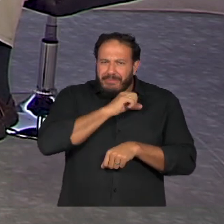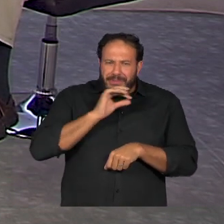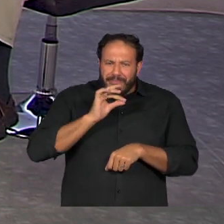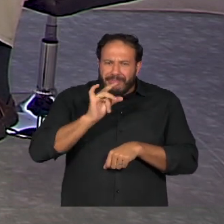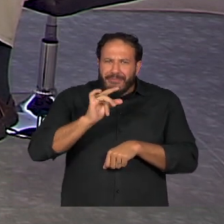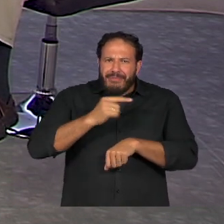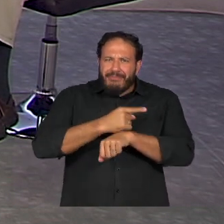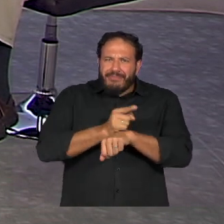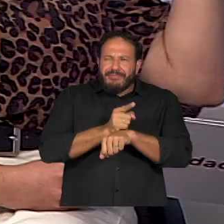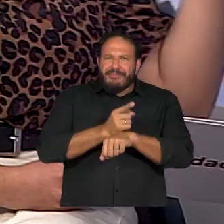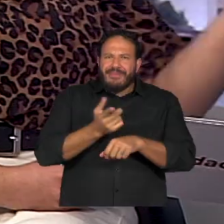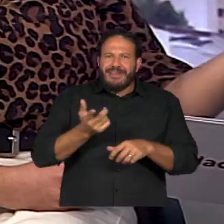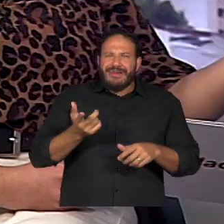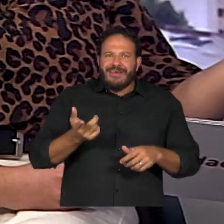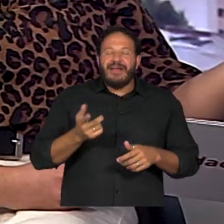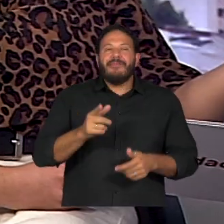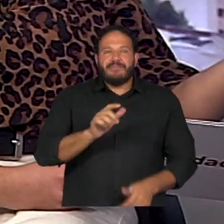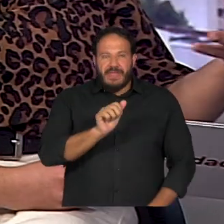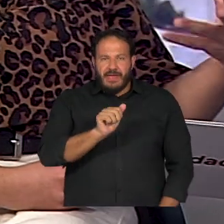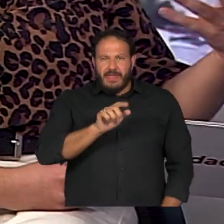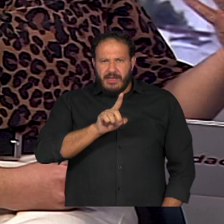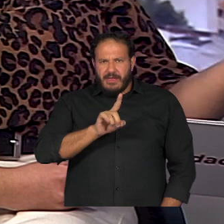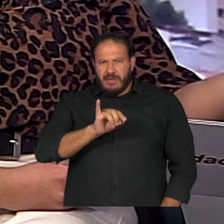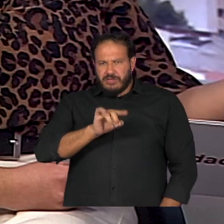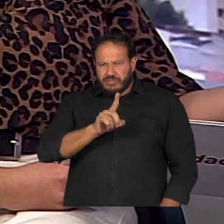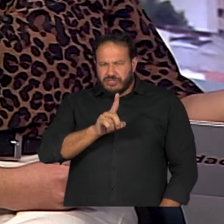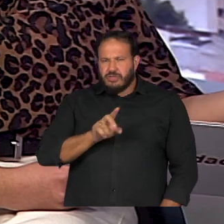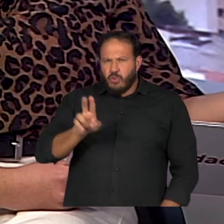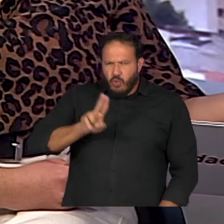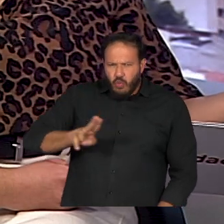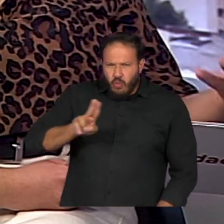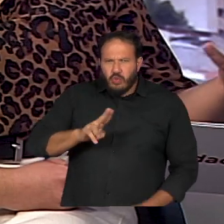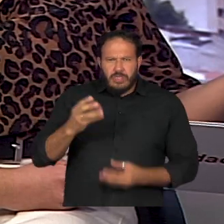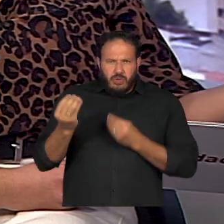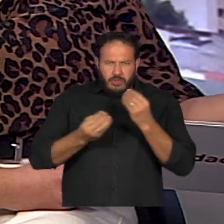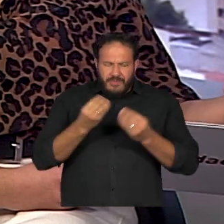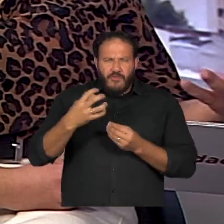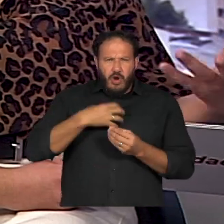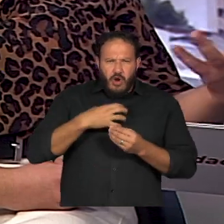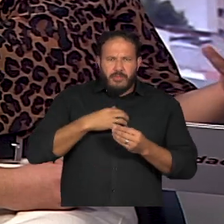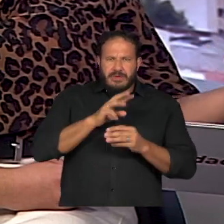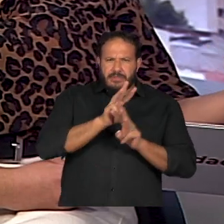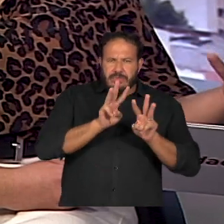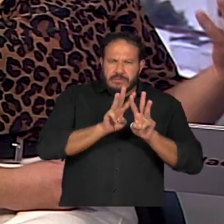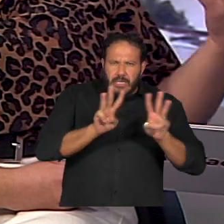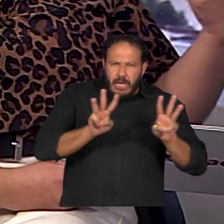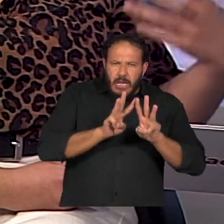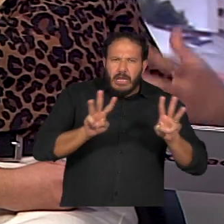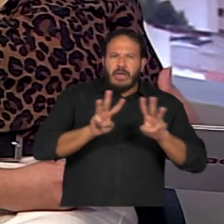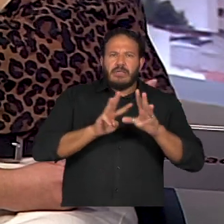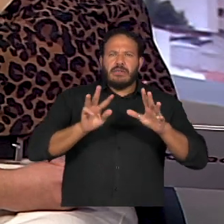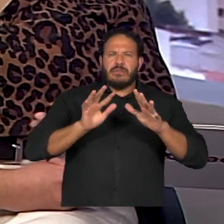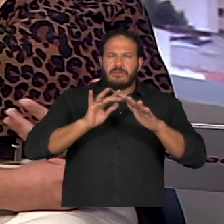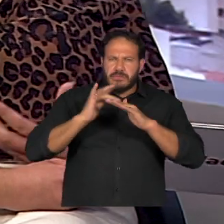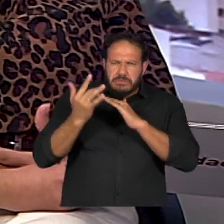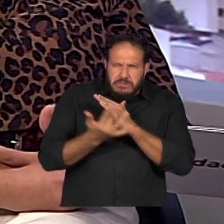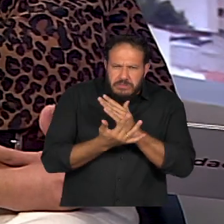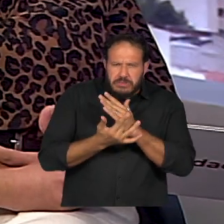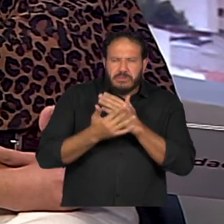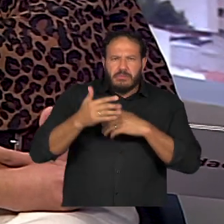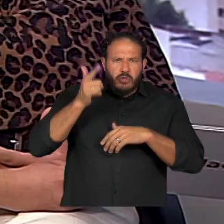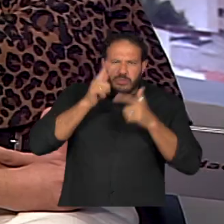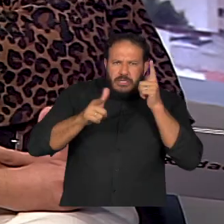eh a adid usa os meios de comunicação tem o site algo assim que a gente possa obter mais